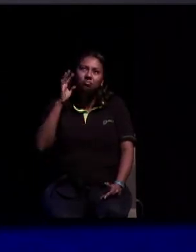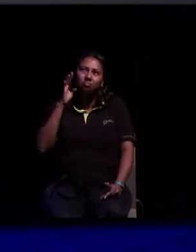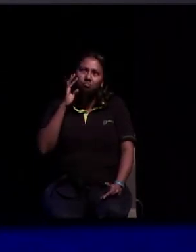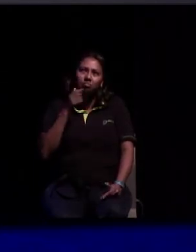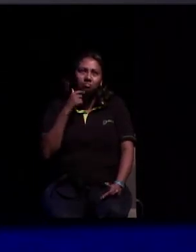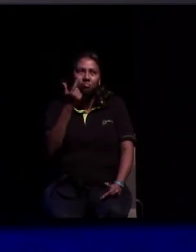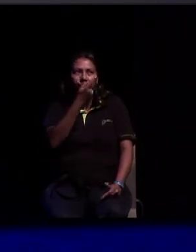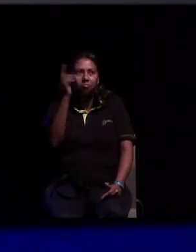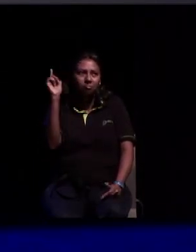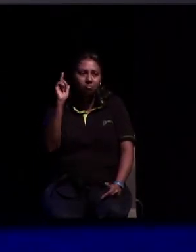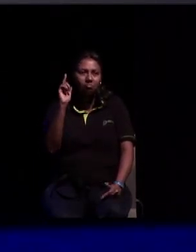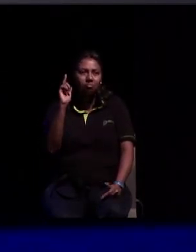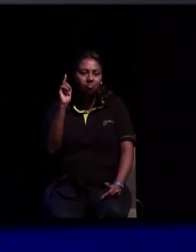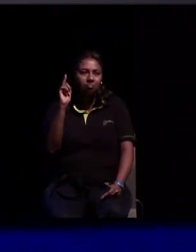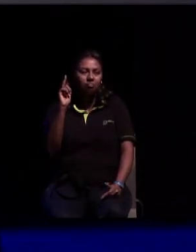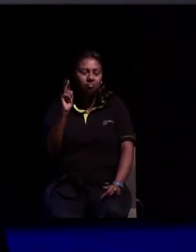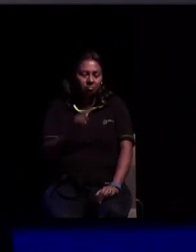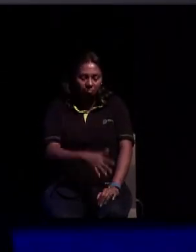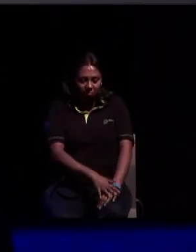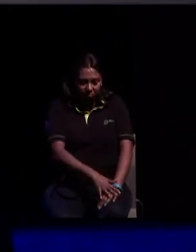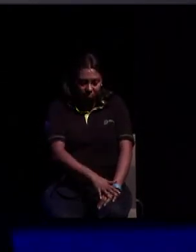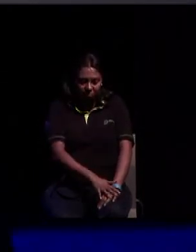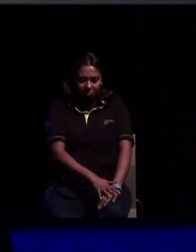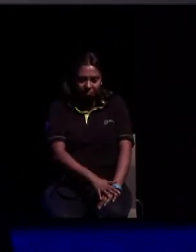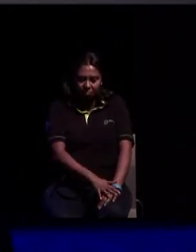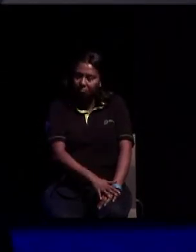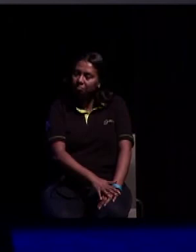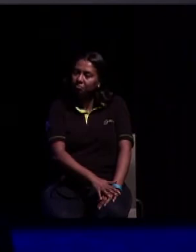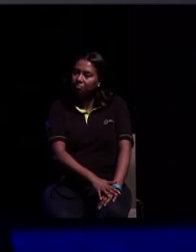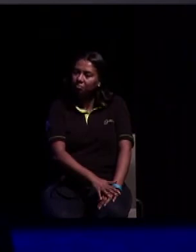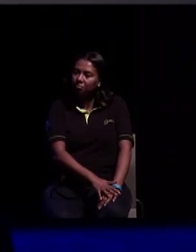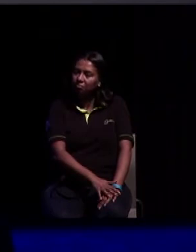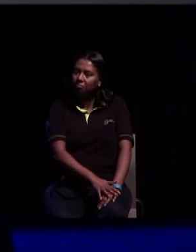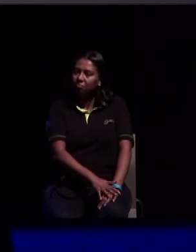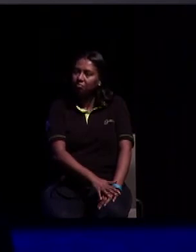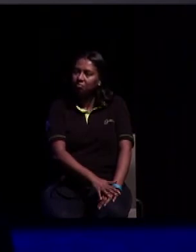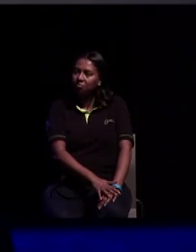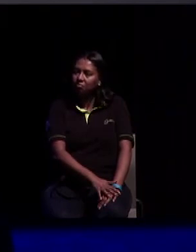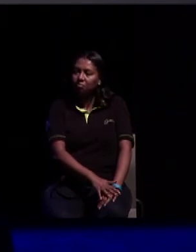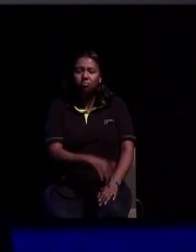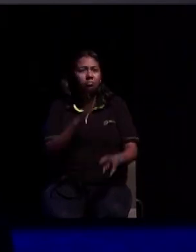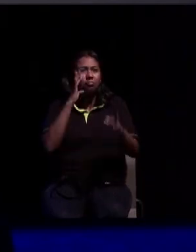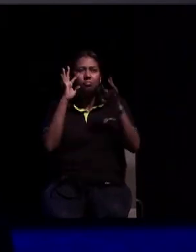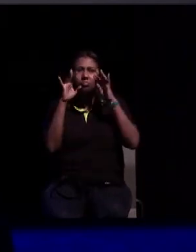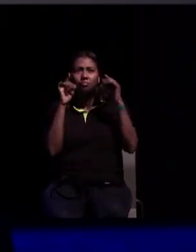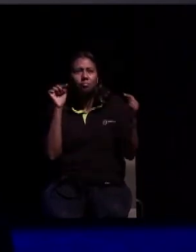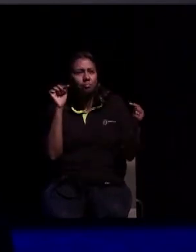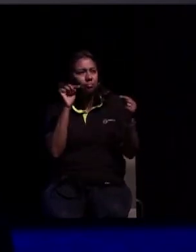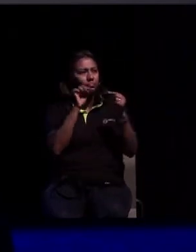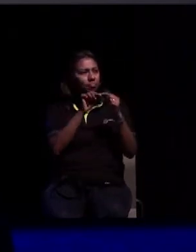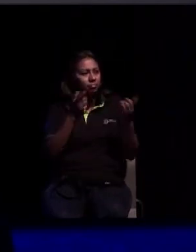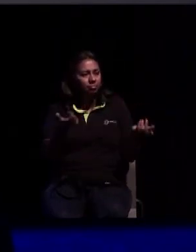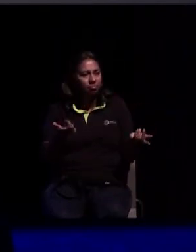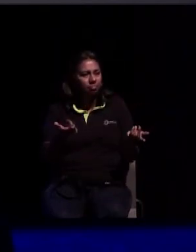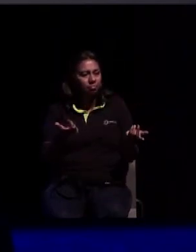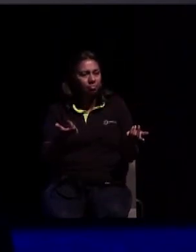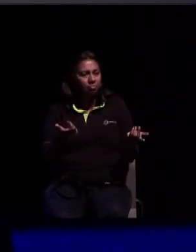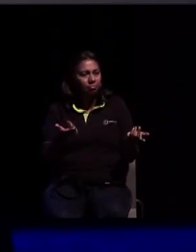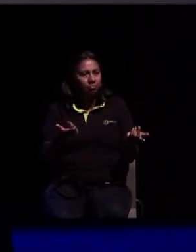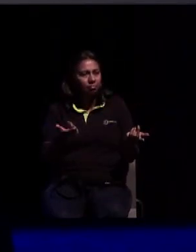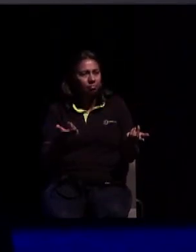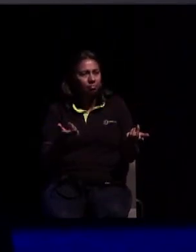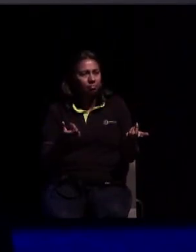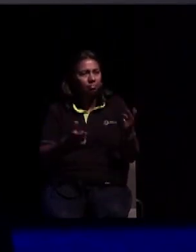outra coisa, né, porque eu fico pensando, quer dizer, que tipo de reflexão mais ligada à própria atividade de vocês eu poderia,